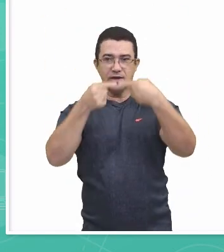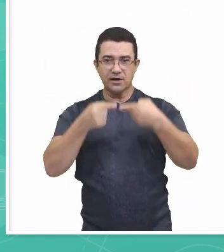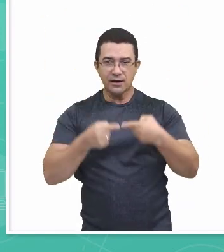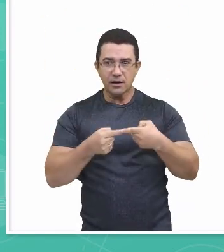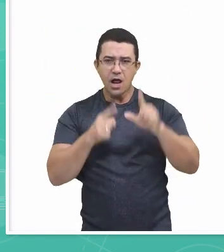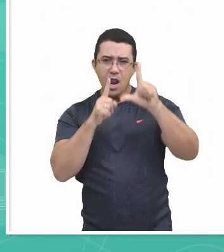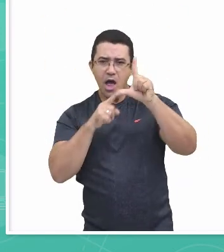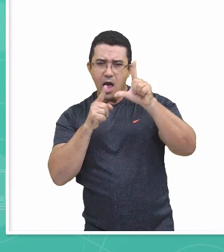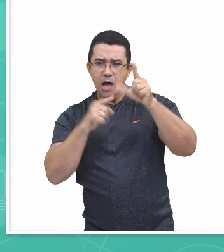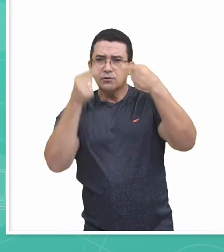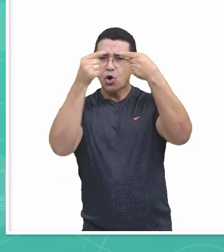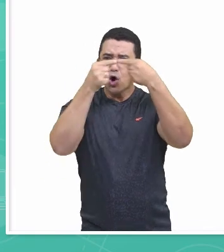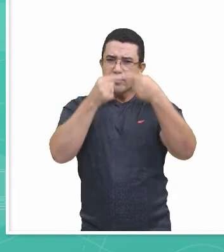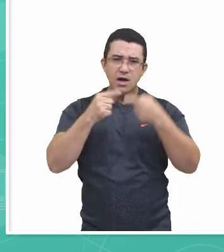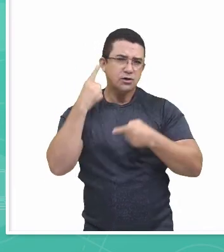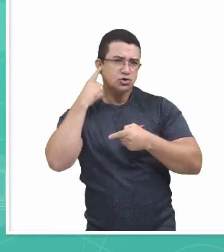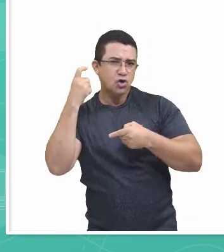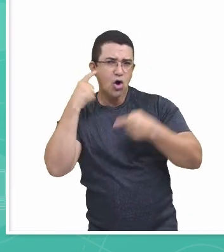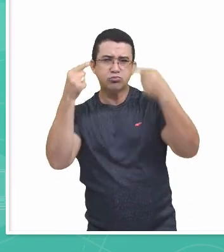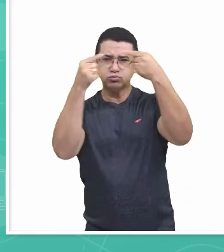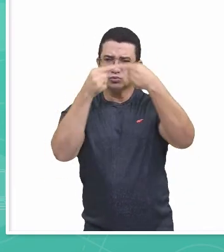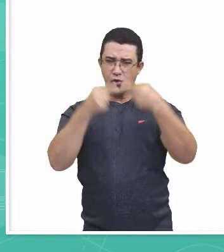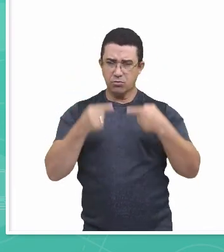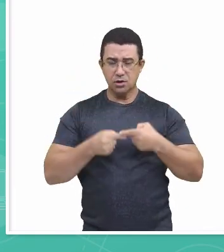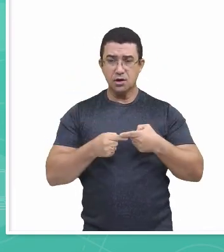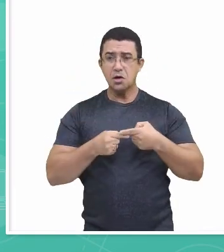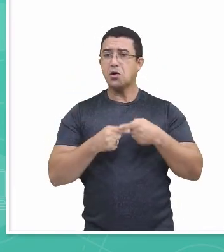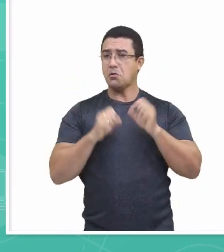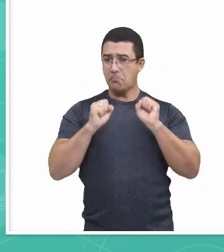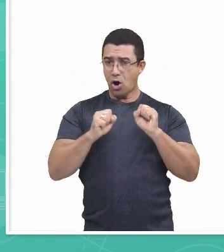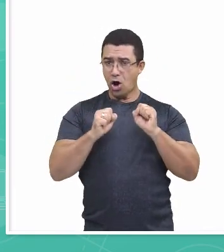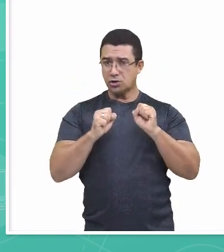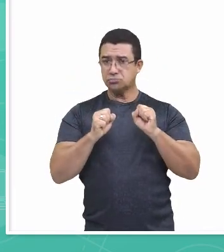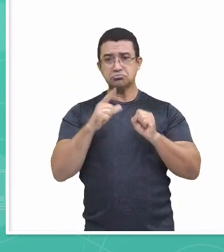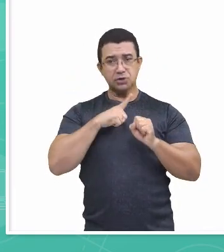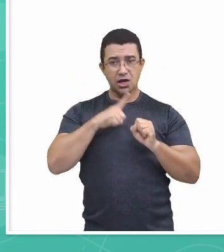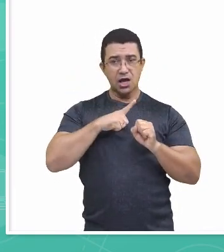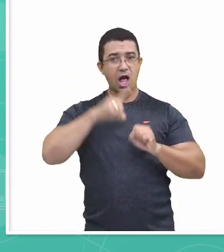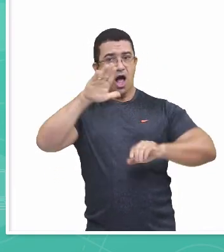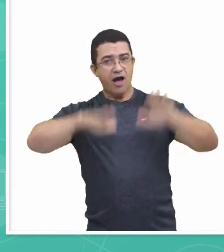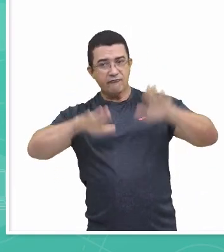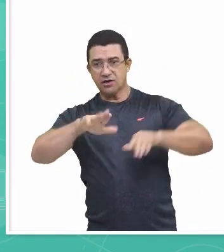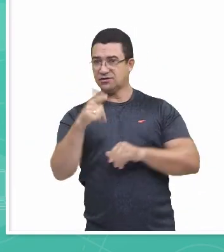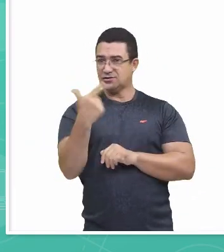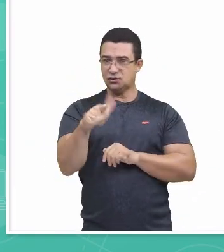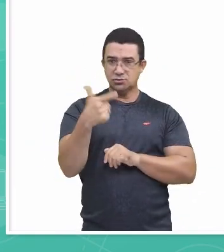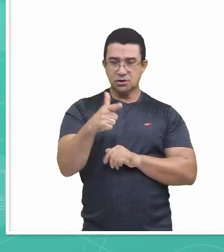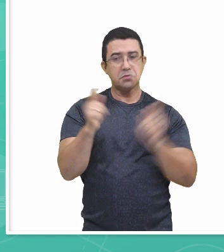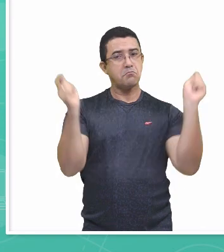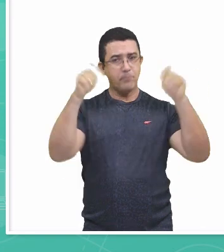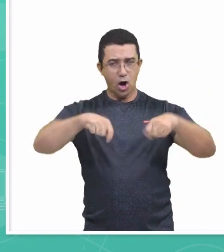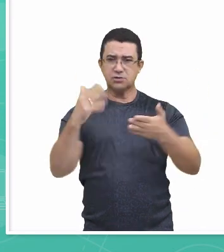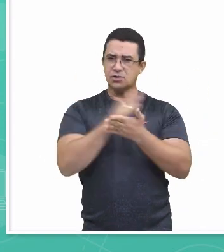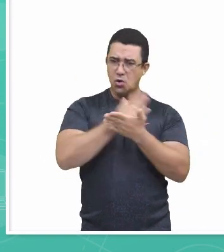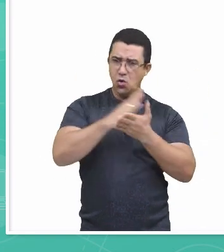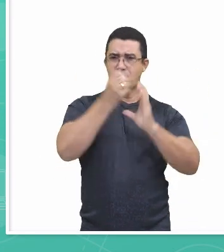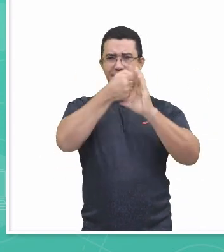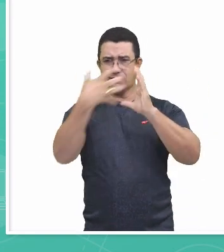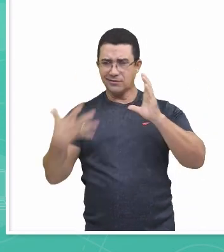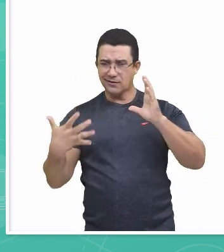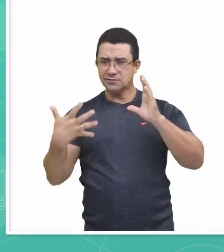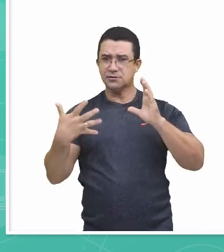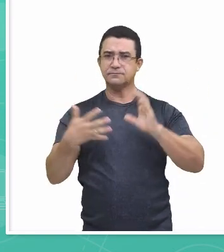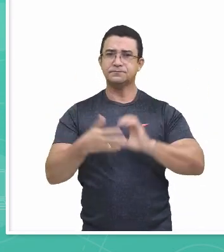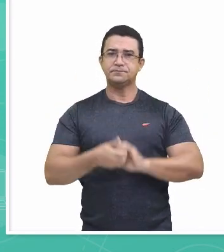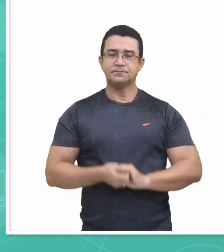pode não apresentar rima. Então, o poema, ele pode ter algumas características de métrica,